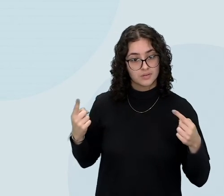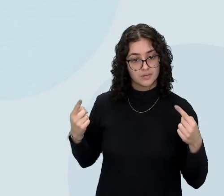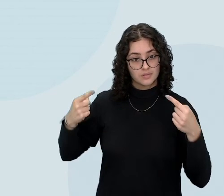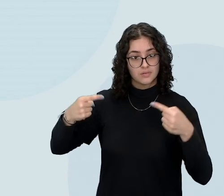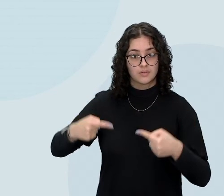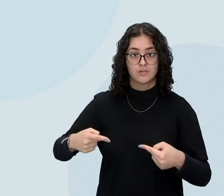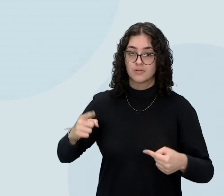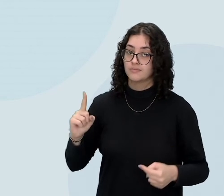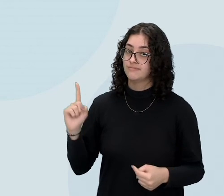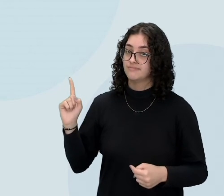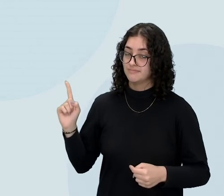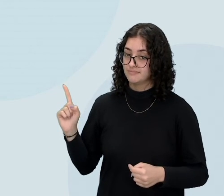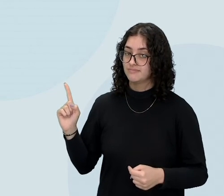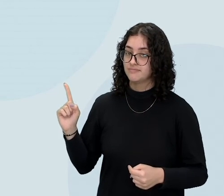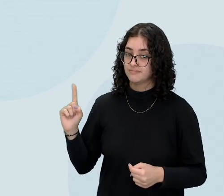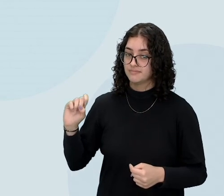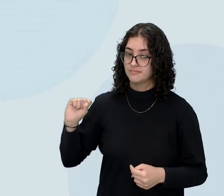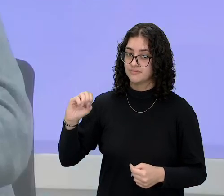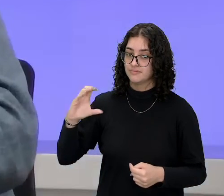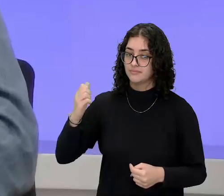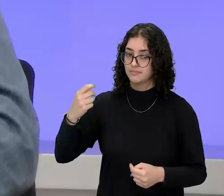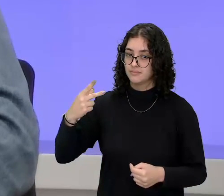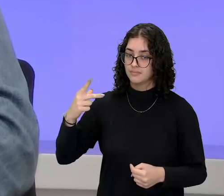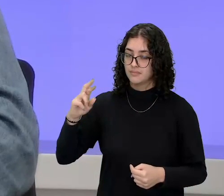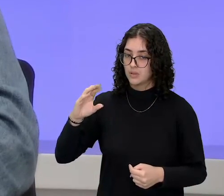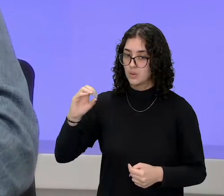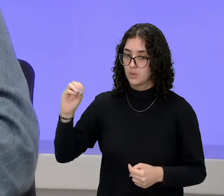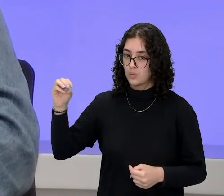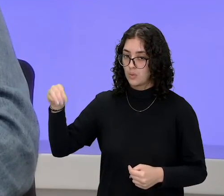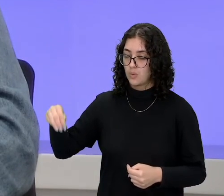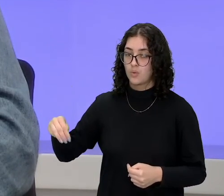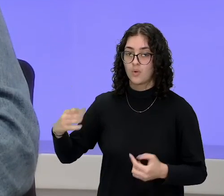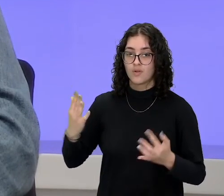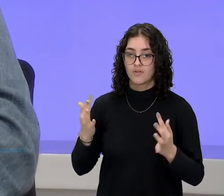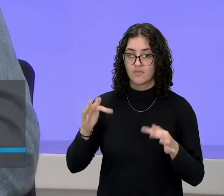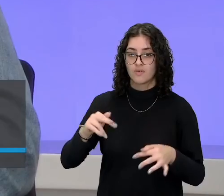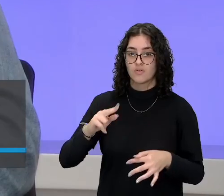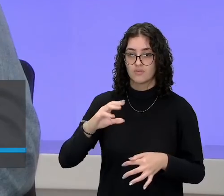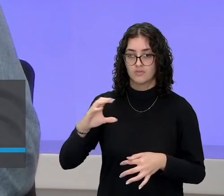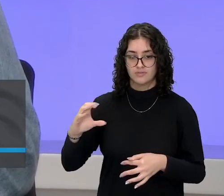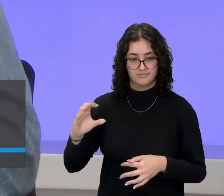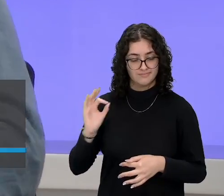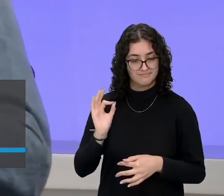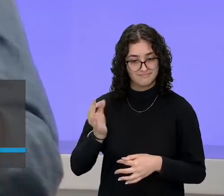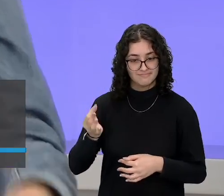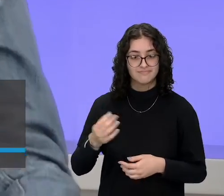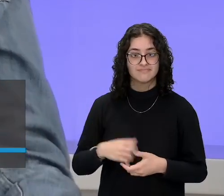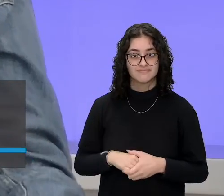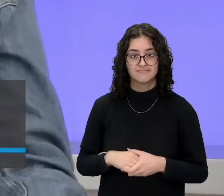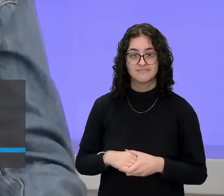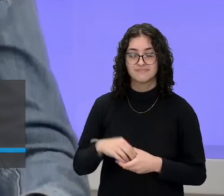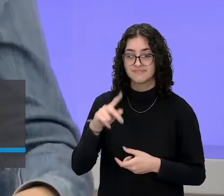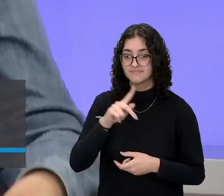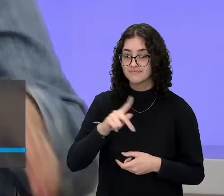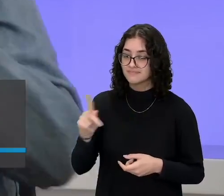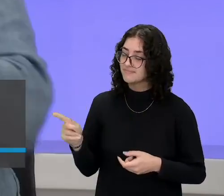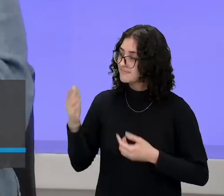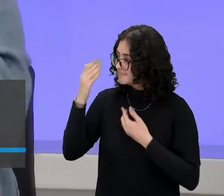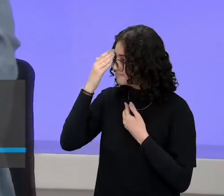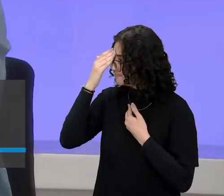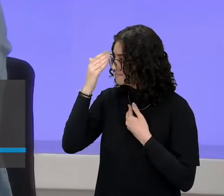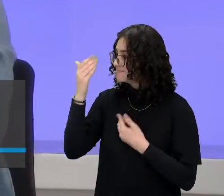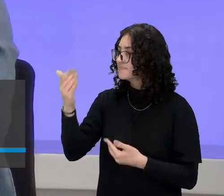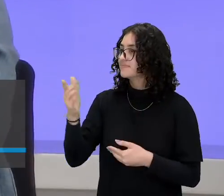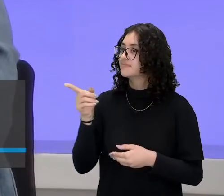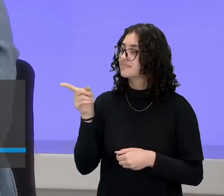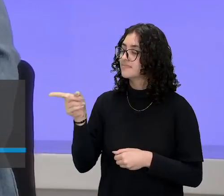escape room aí como finalização da nossa unidade curricular. tá certo? Professor, muito